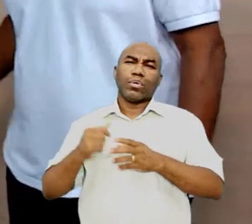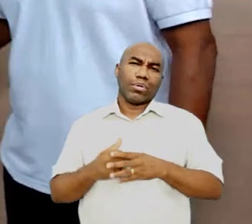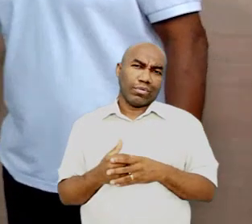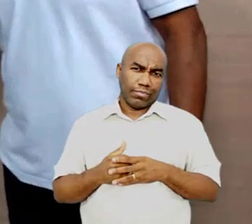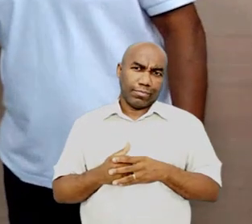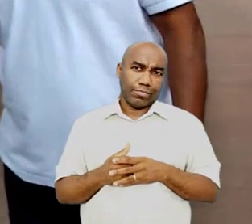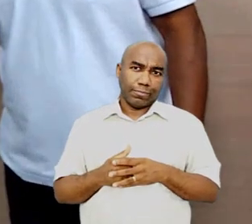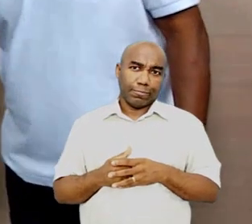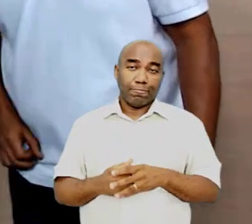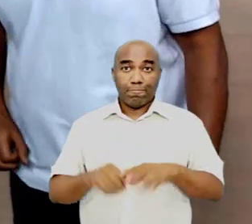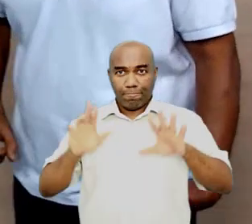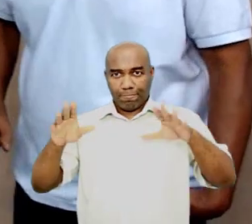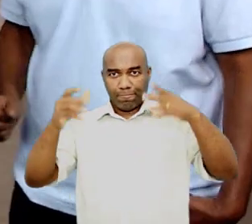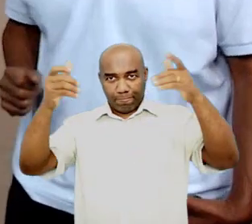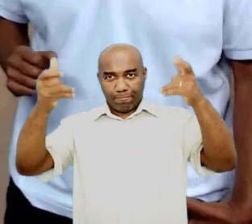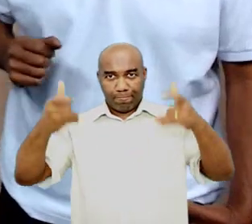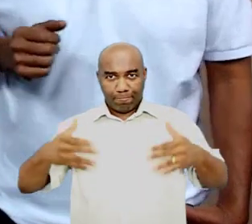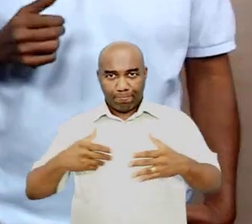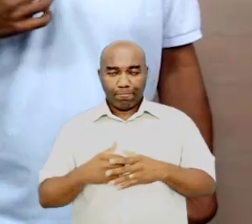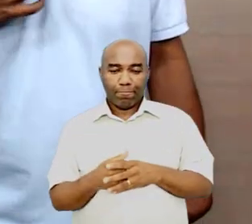isso? Pessoal,